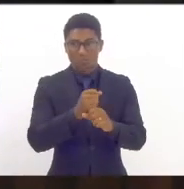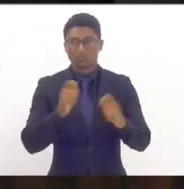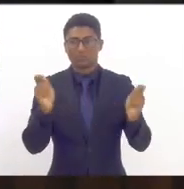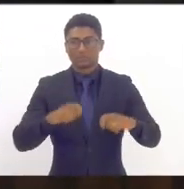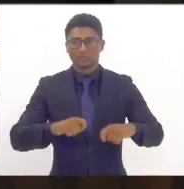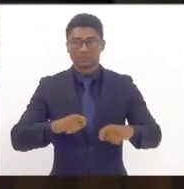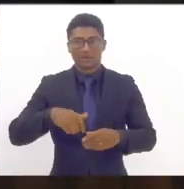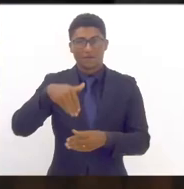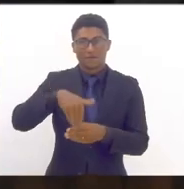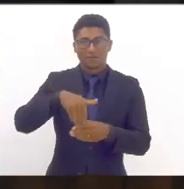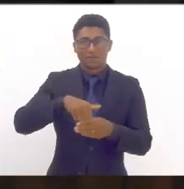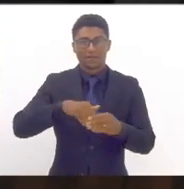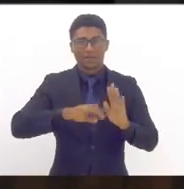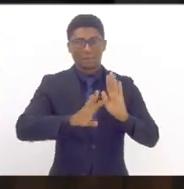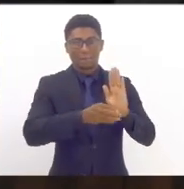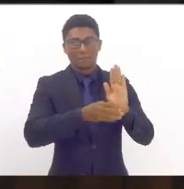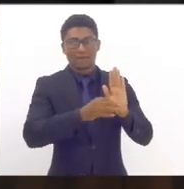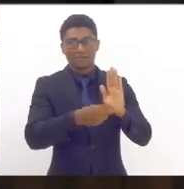votar emenda condicional.